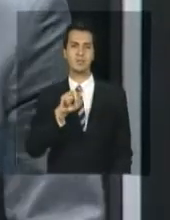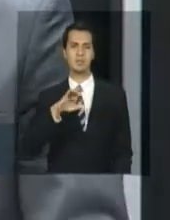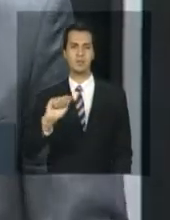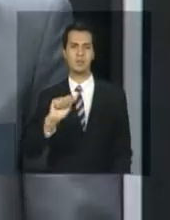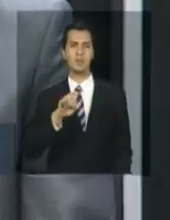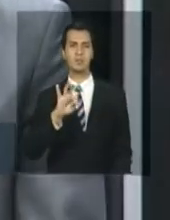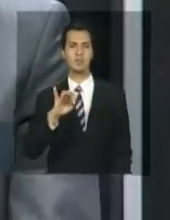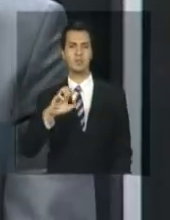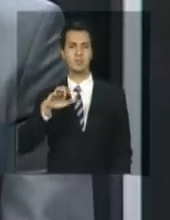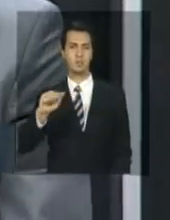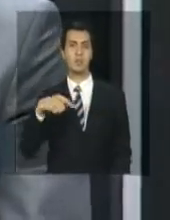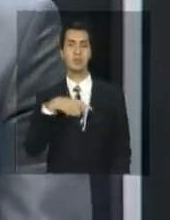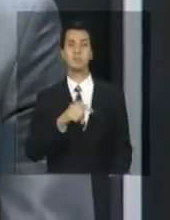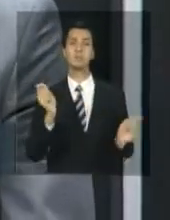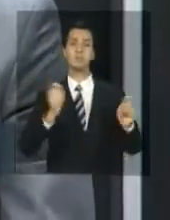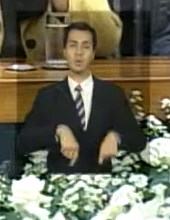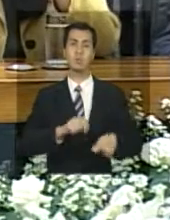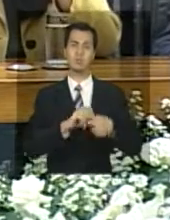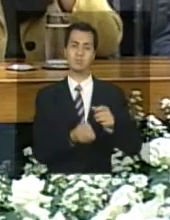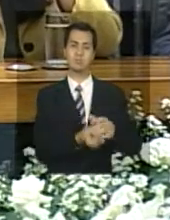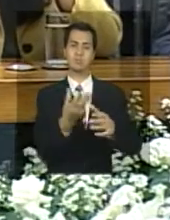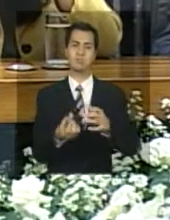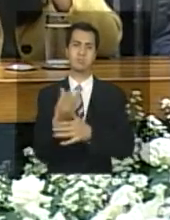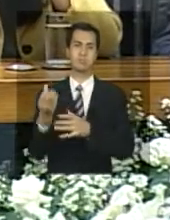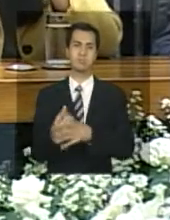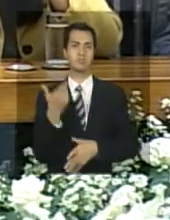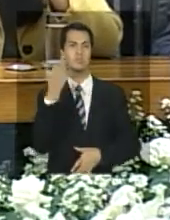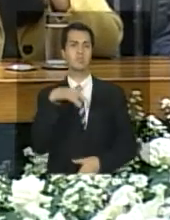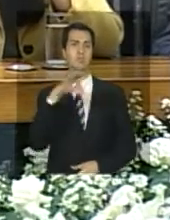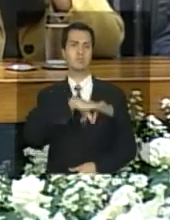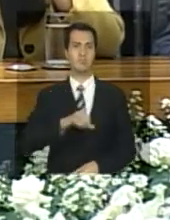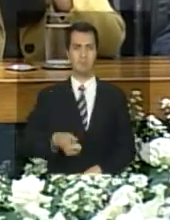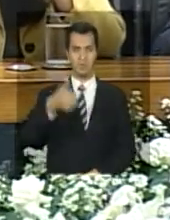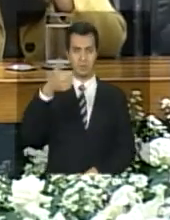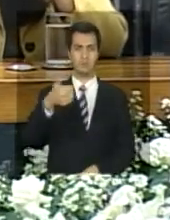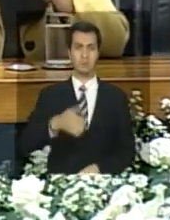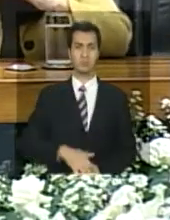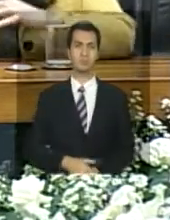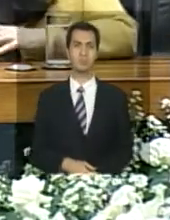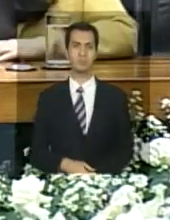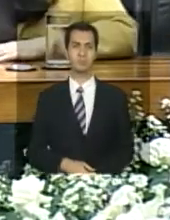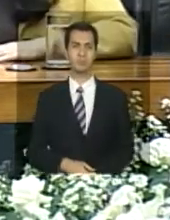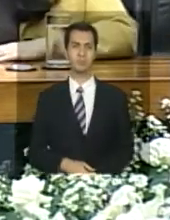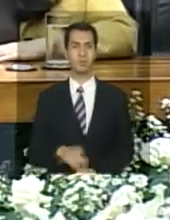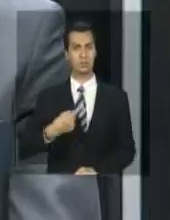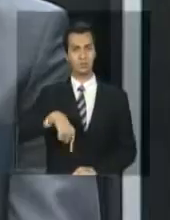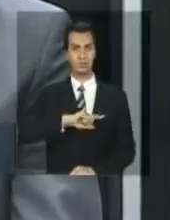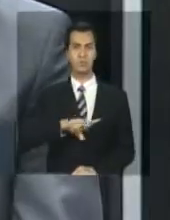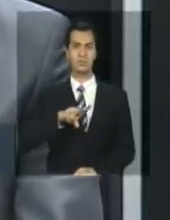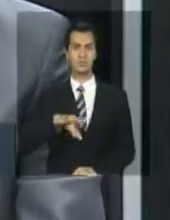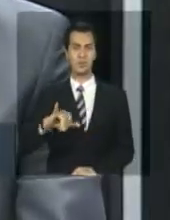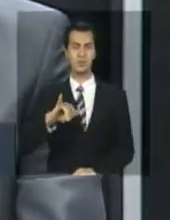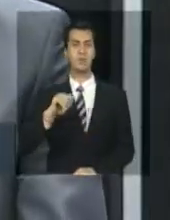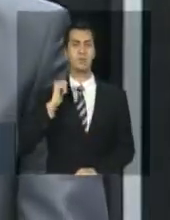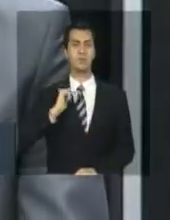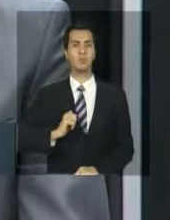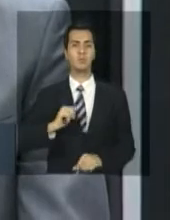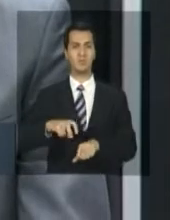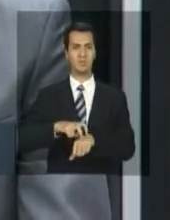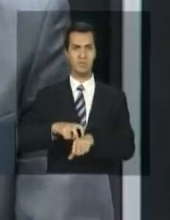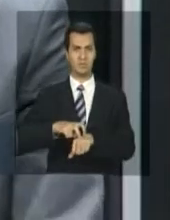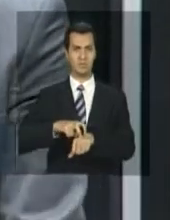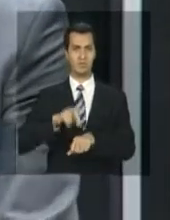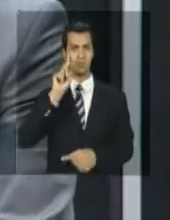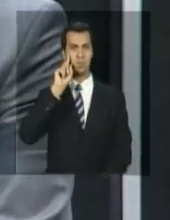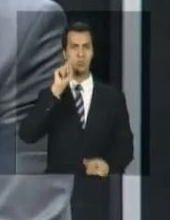aprimorar a sua capacidade de produção e de geração de renda. Anteciparemos o cumprimento da meta do Bolsa Verde,